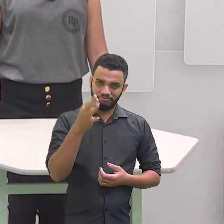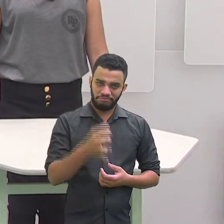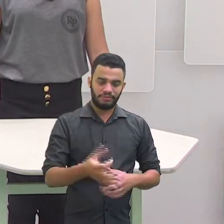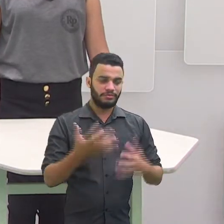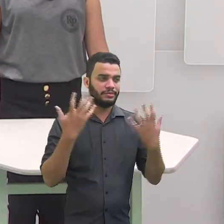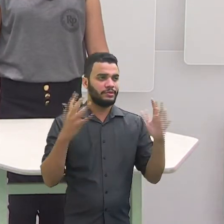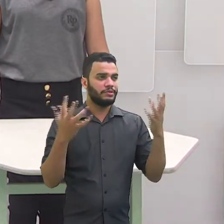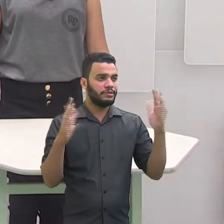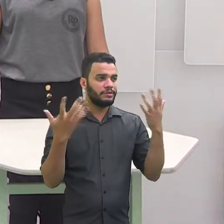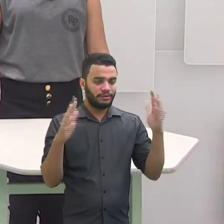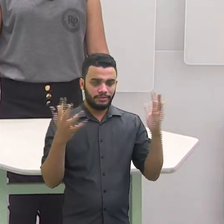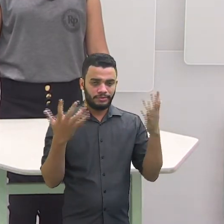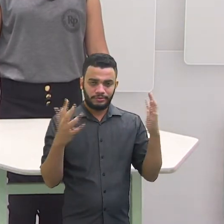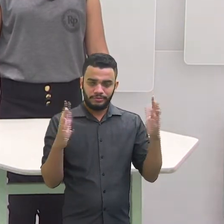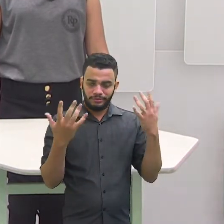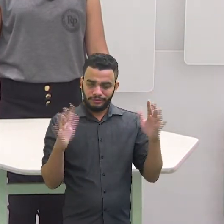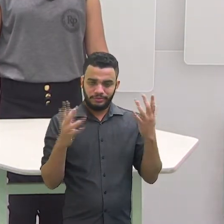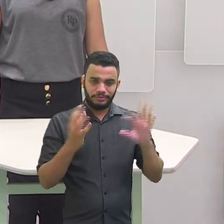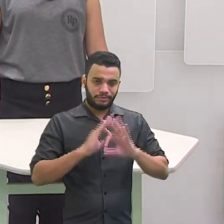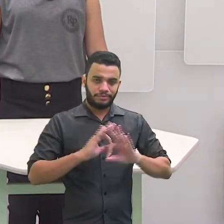Meus parabéns. É isso aí.